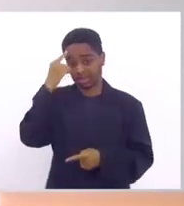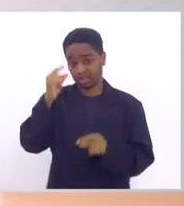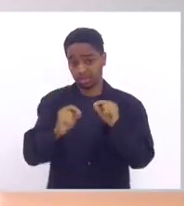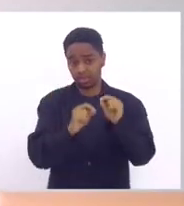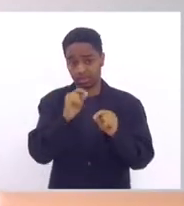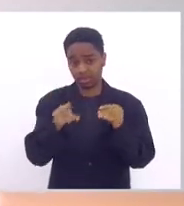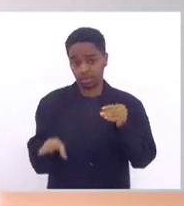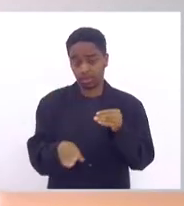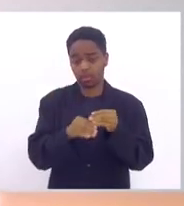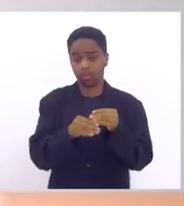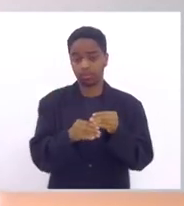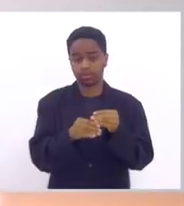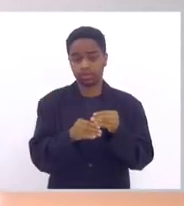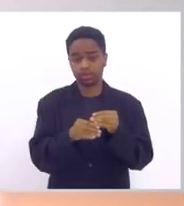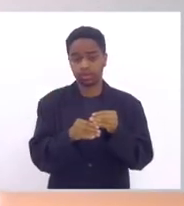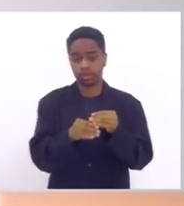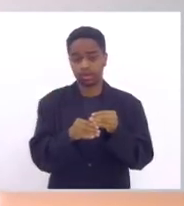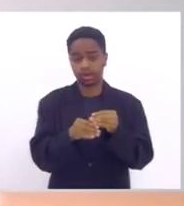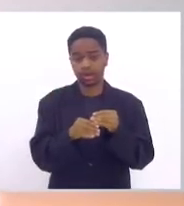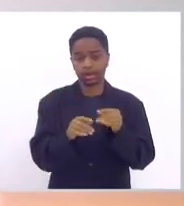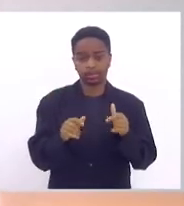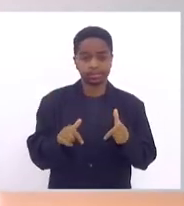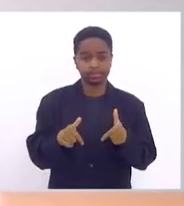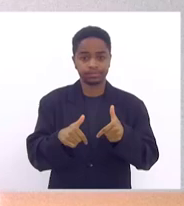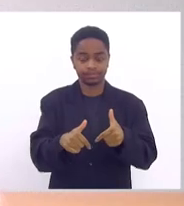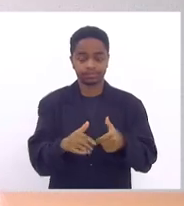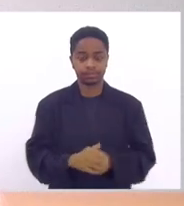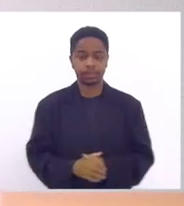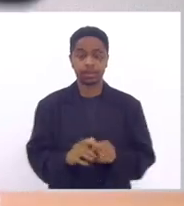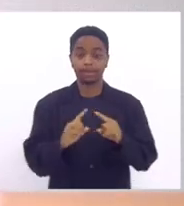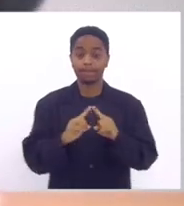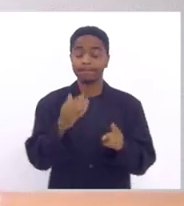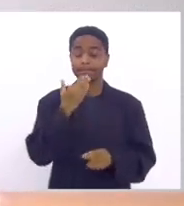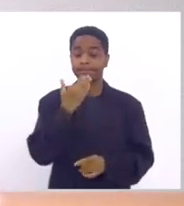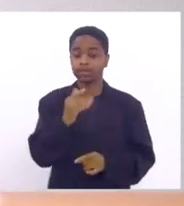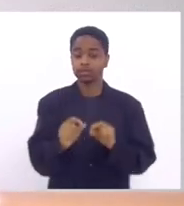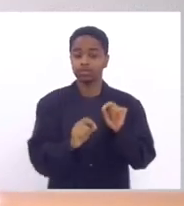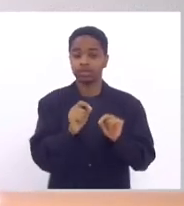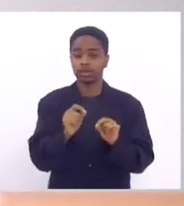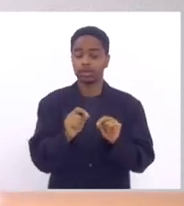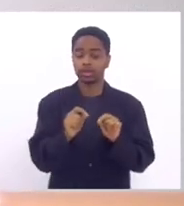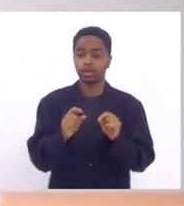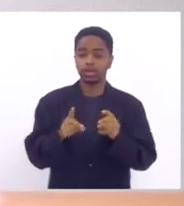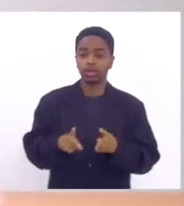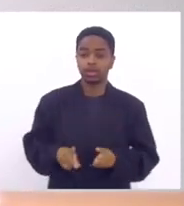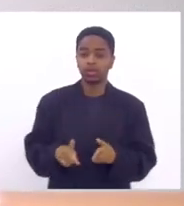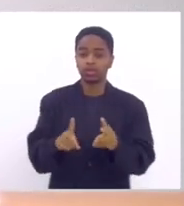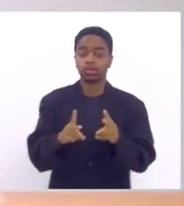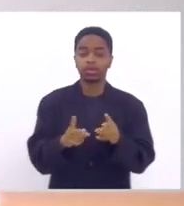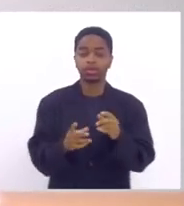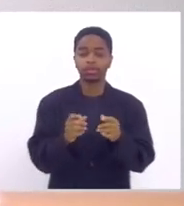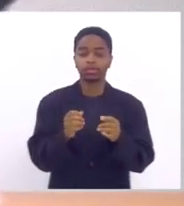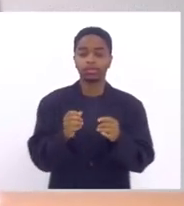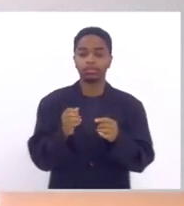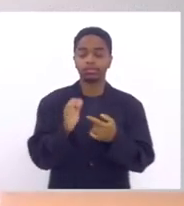complementar o teor do acórdão mas a o pedido Ali era girar o